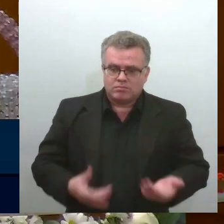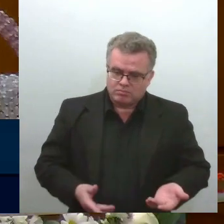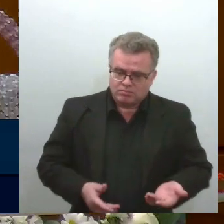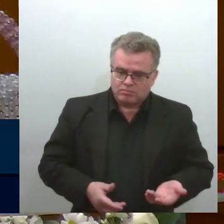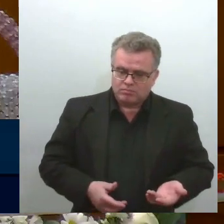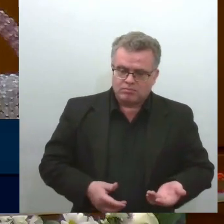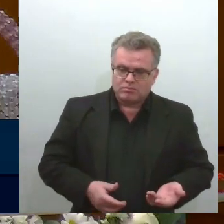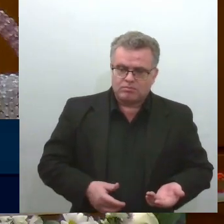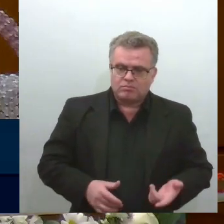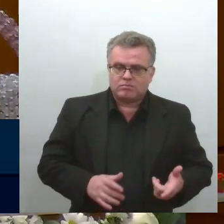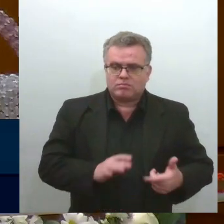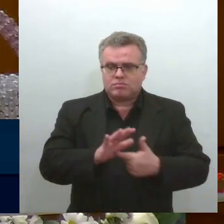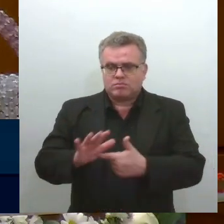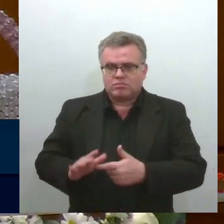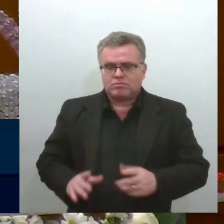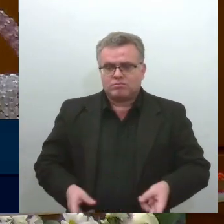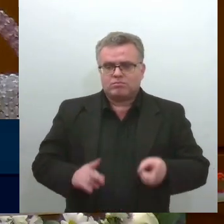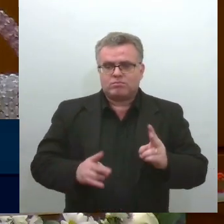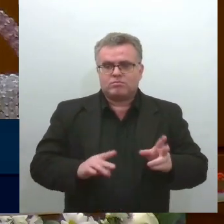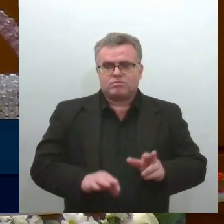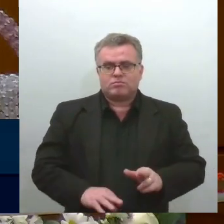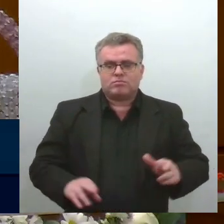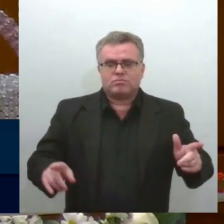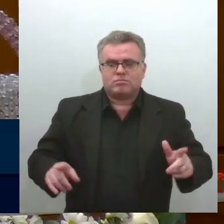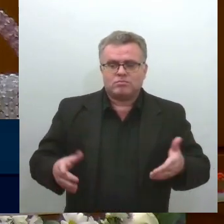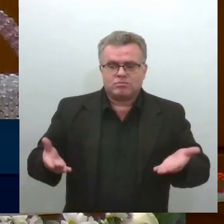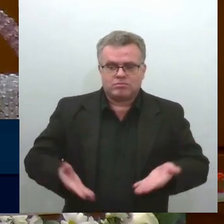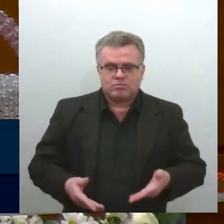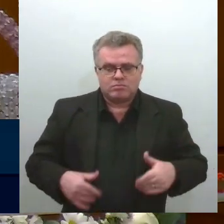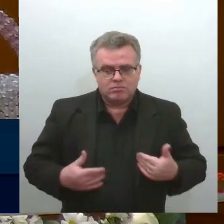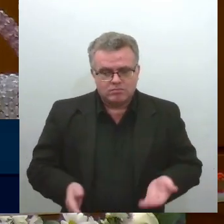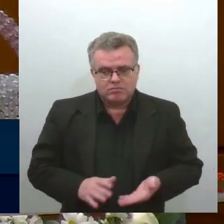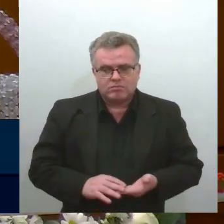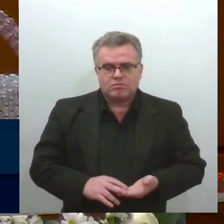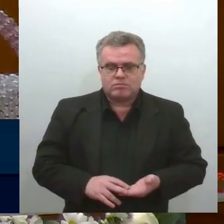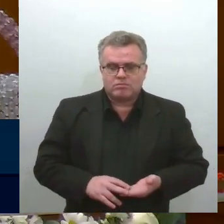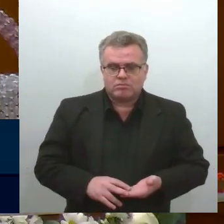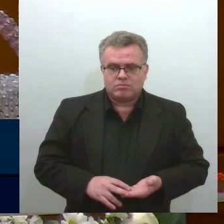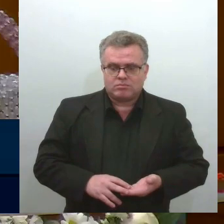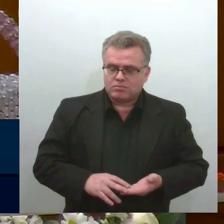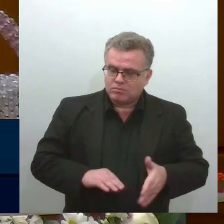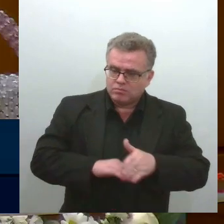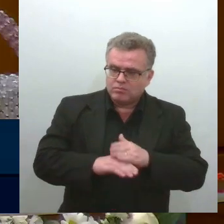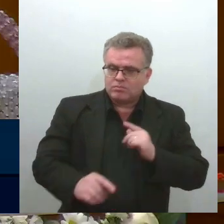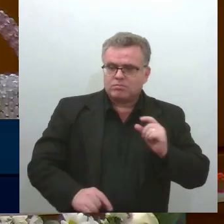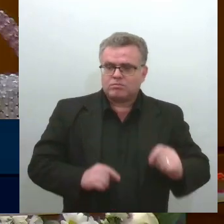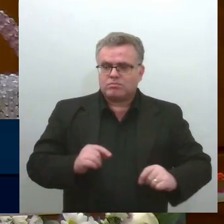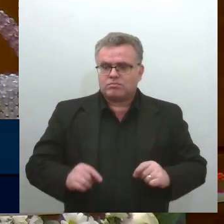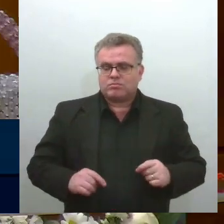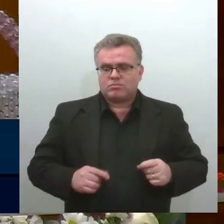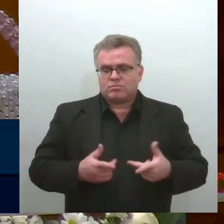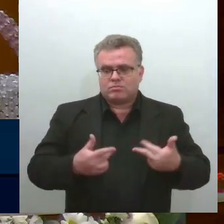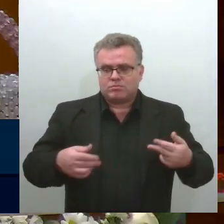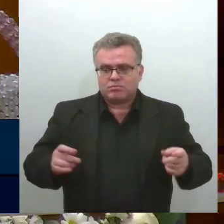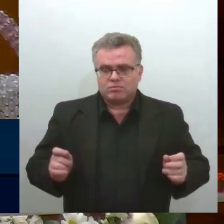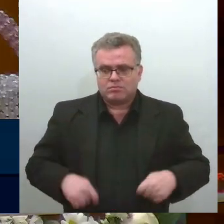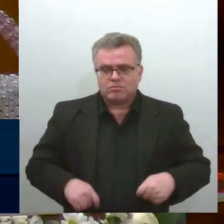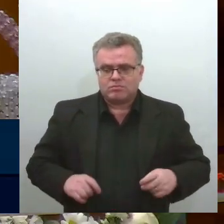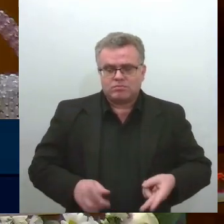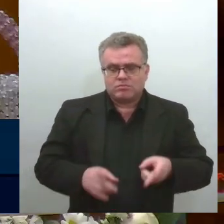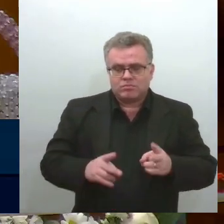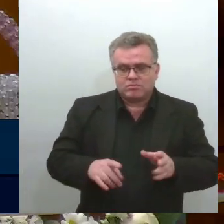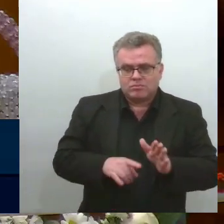da de hoje. Era muito comum em seus programas e colunas ele destacar pesquisadoras,